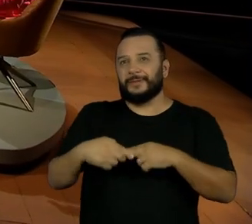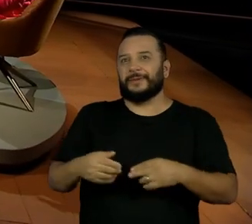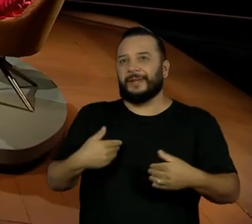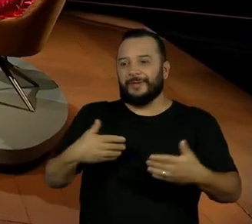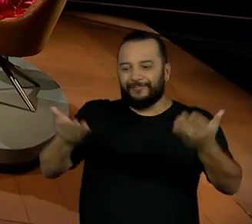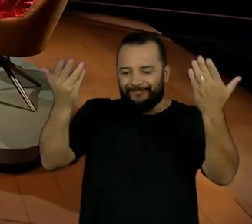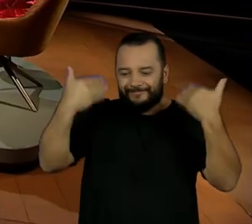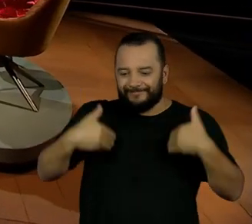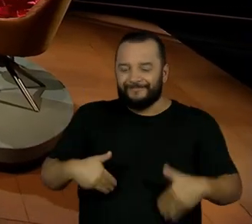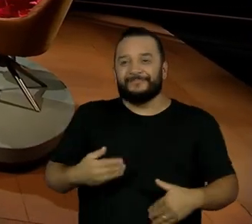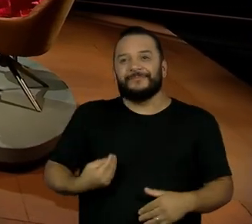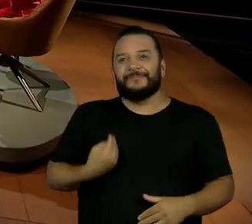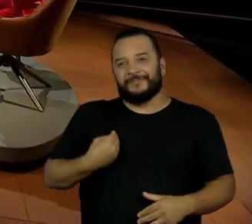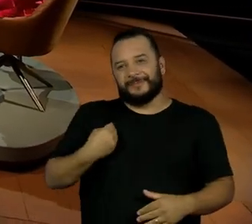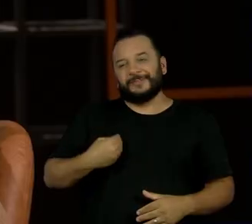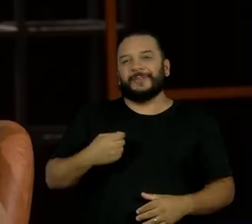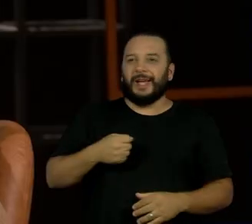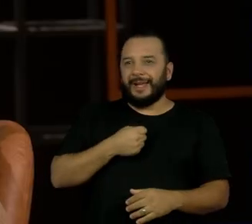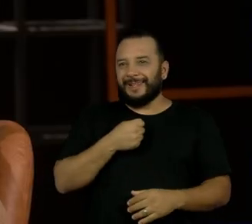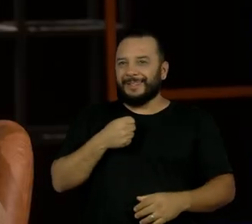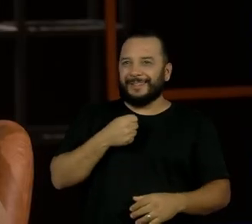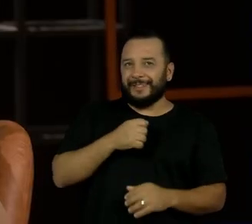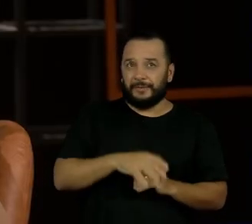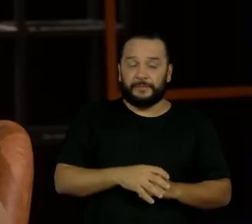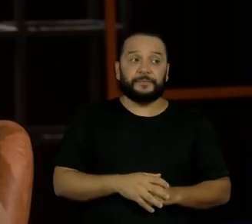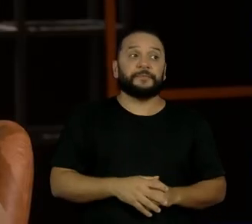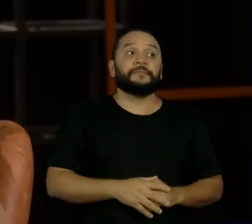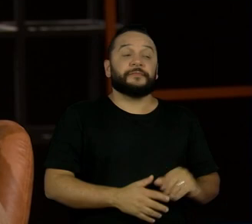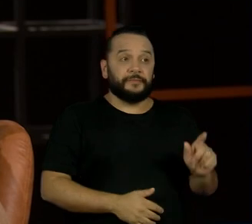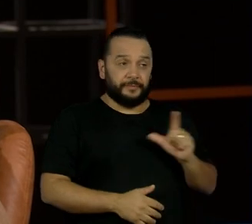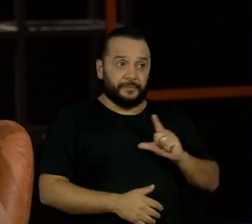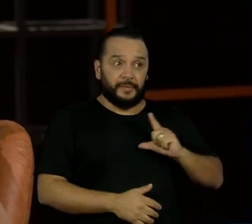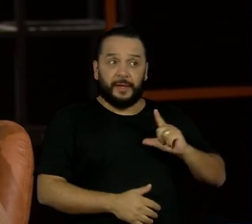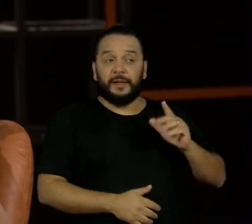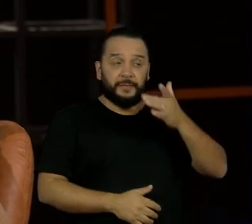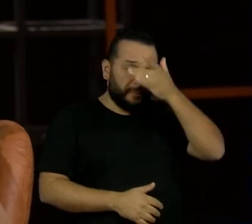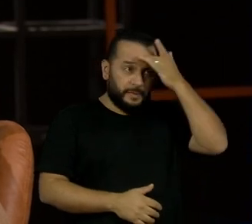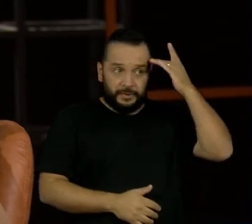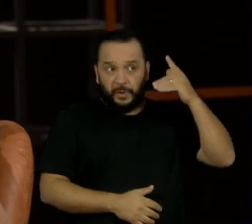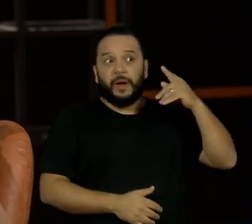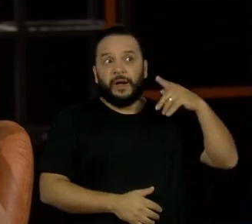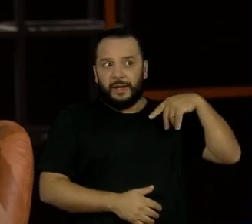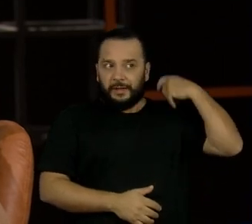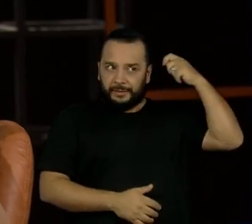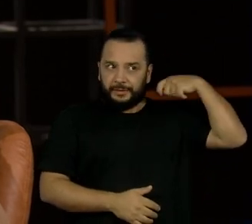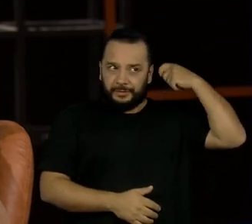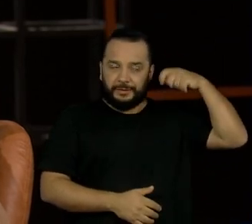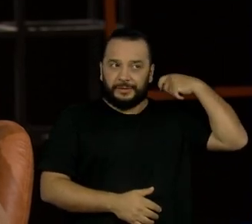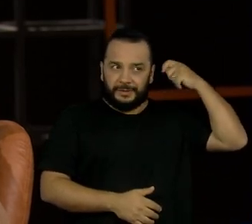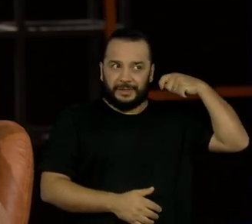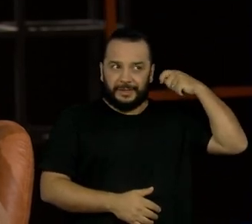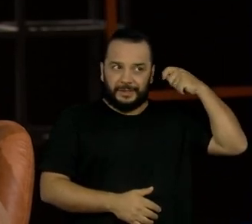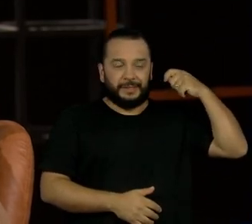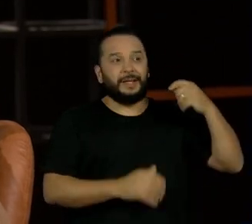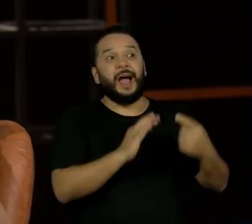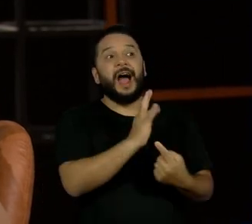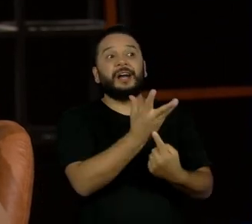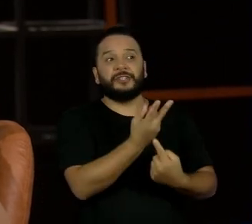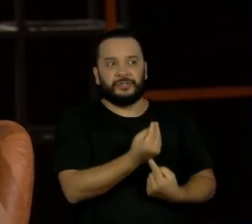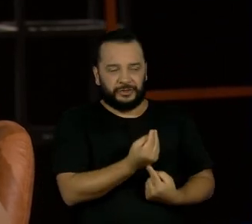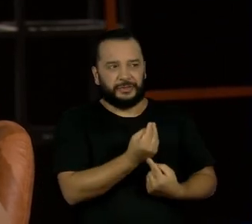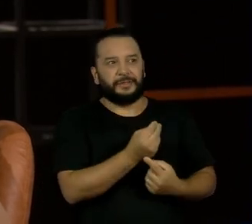Paula a gente preparou um quadro sobre um artista que com toda certeza deve ter sido uma grande inspiração para você tanto na música